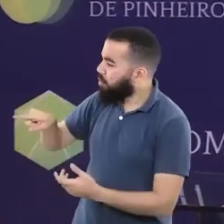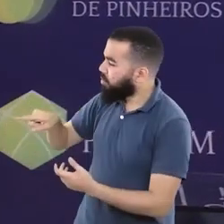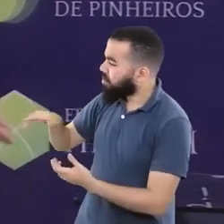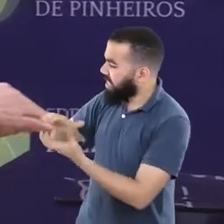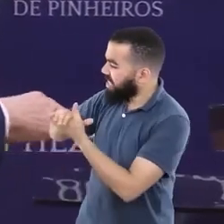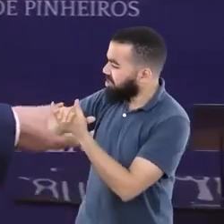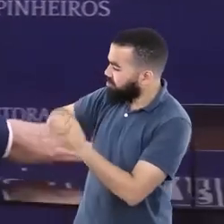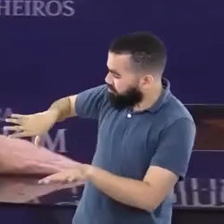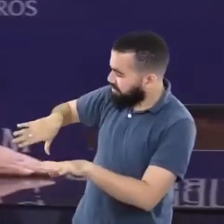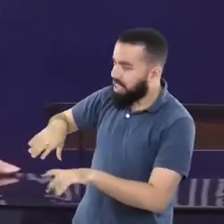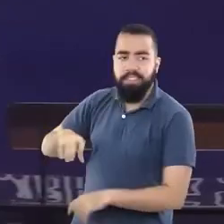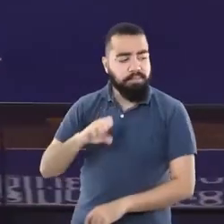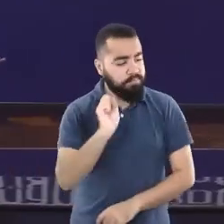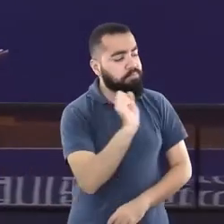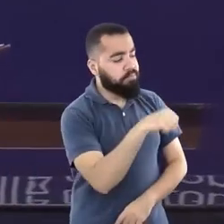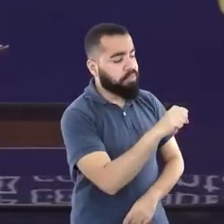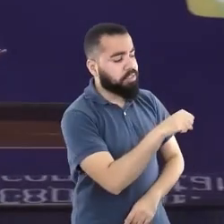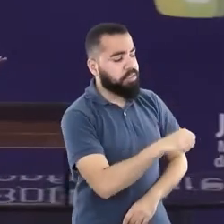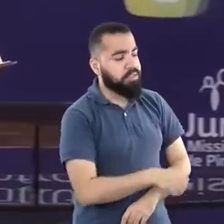divorciar.